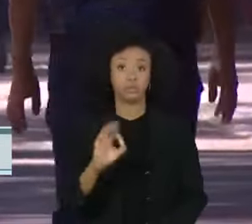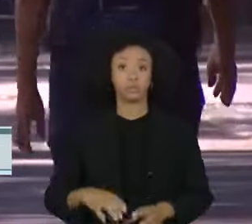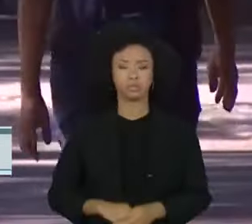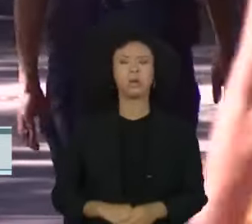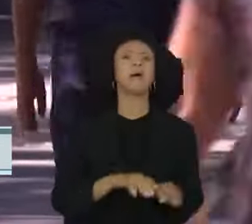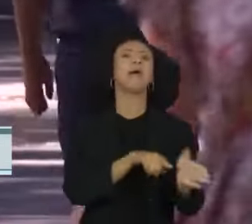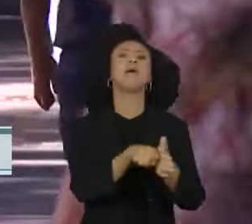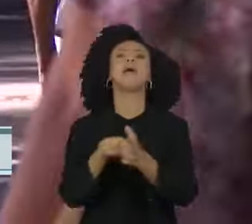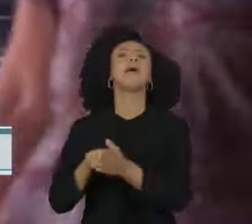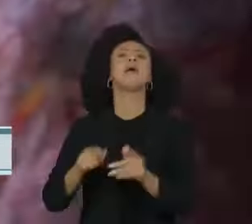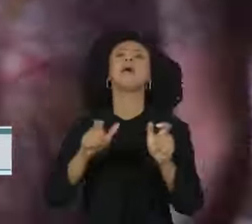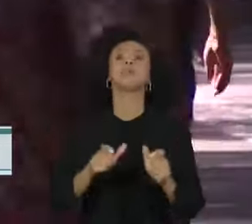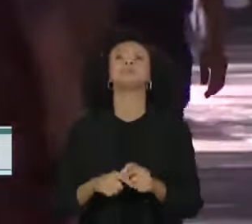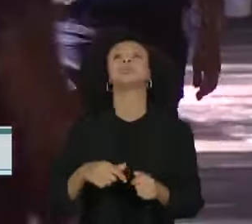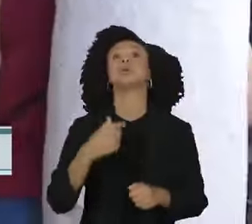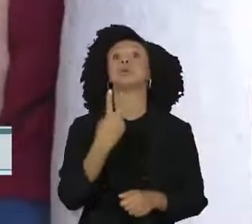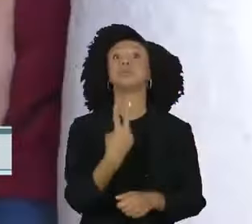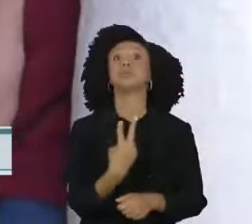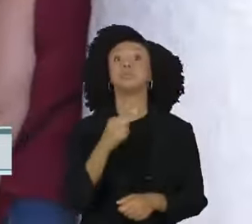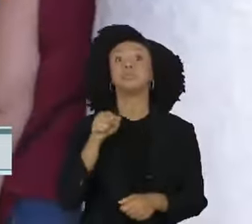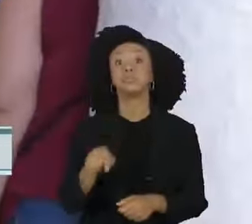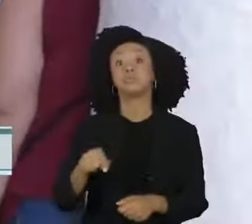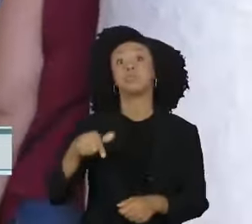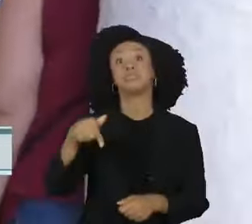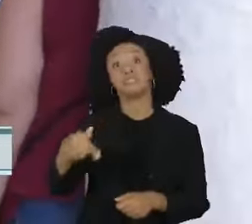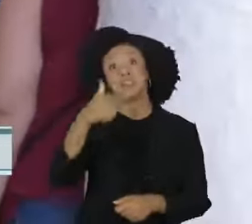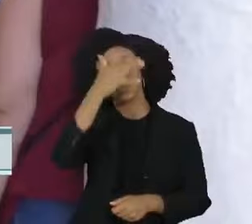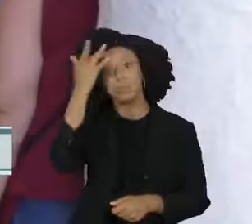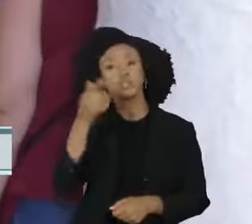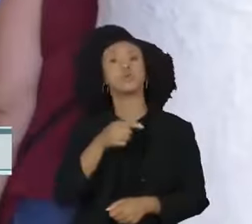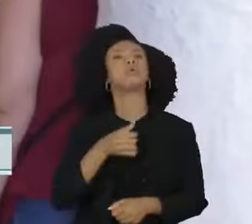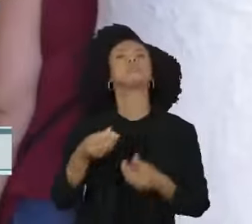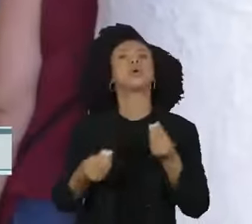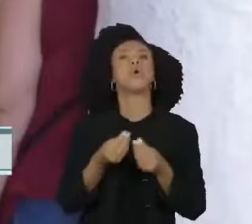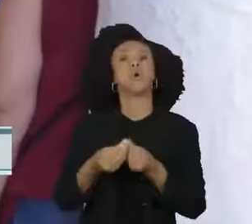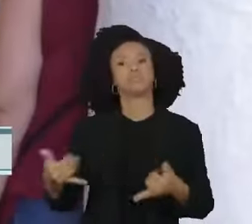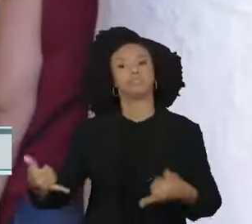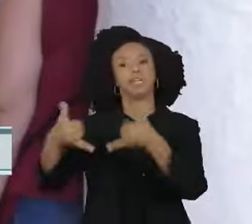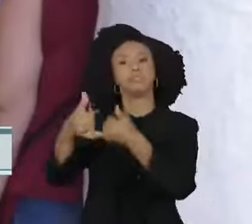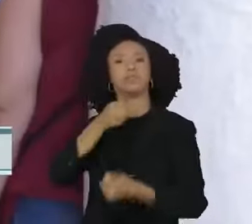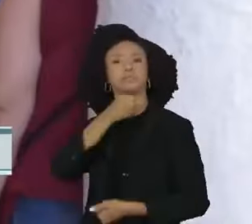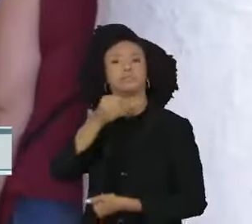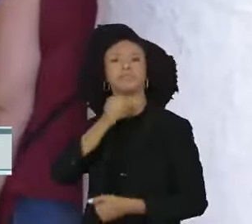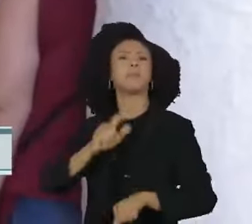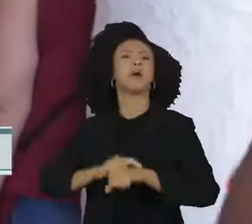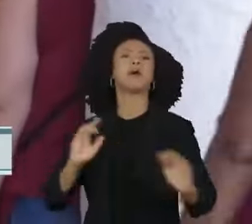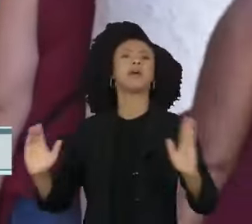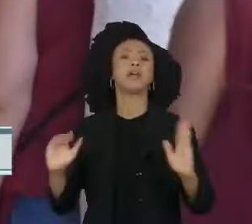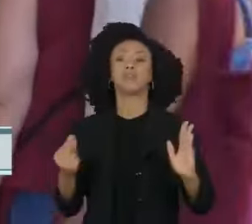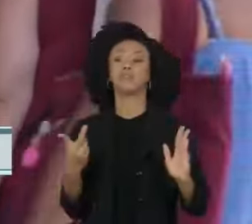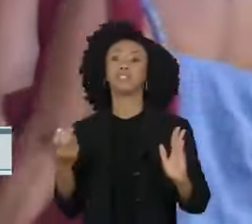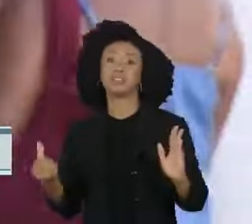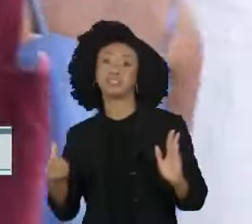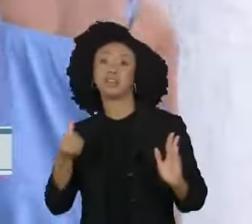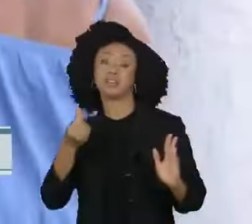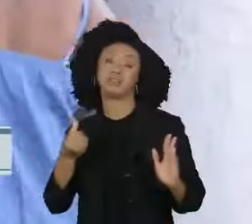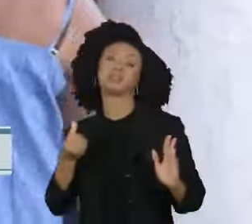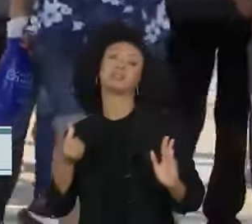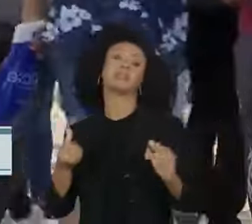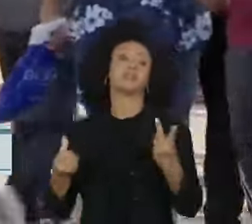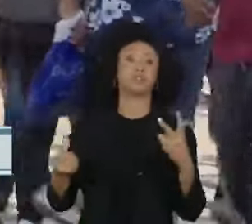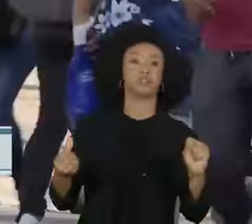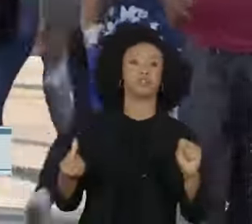feita com 27 entrevistas telefônicas entre os dias 26 e 28 de dezembro de